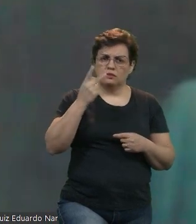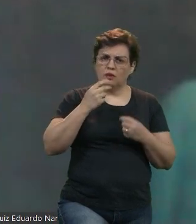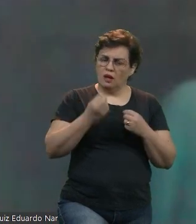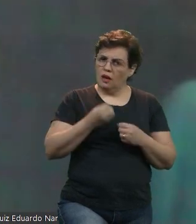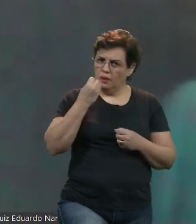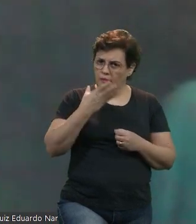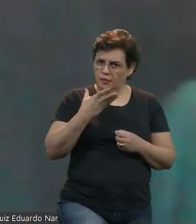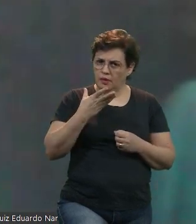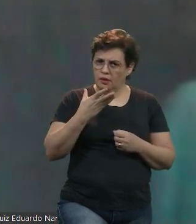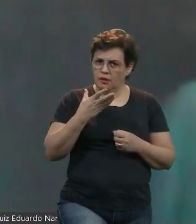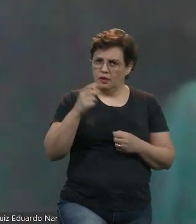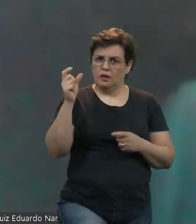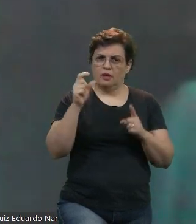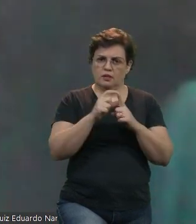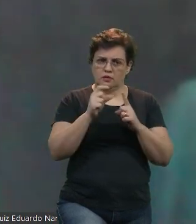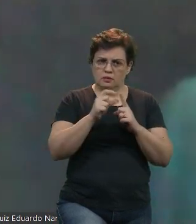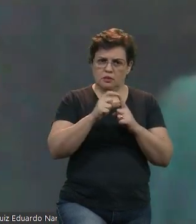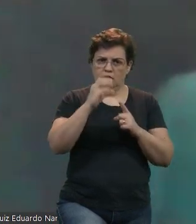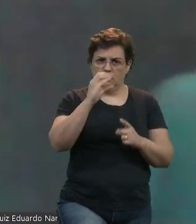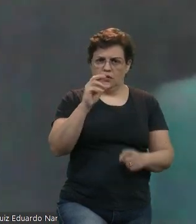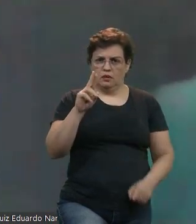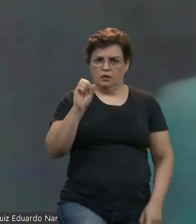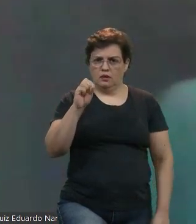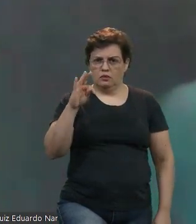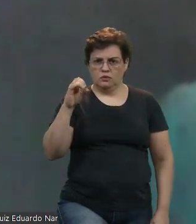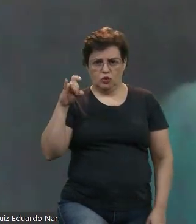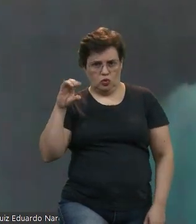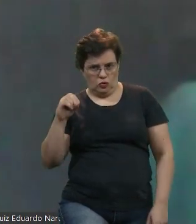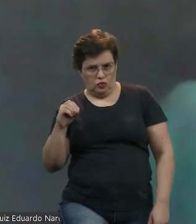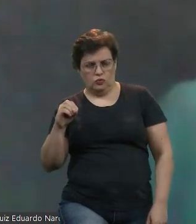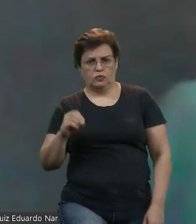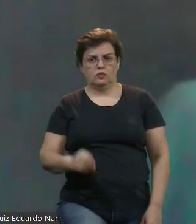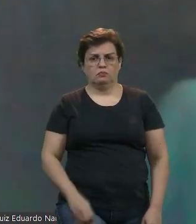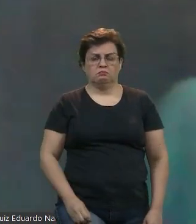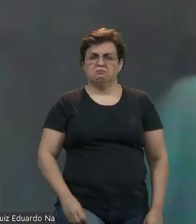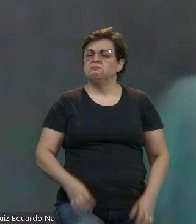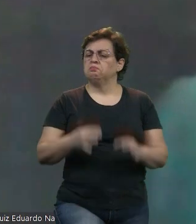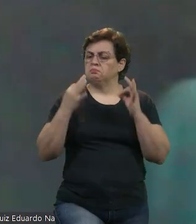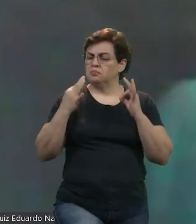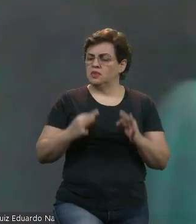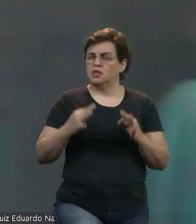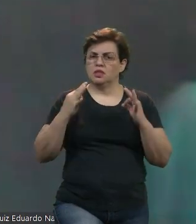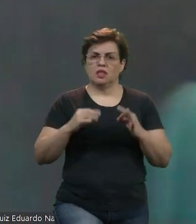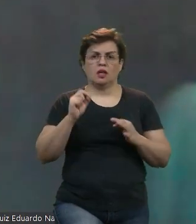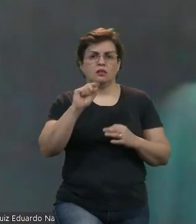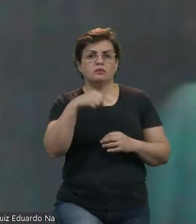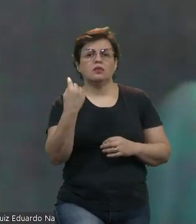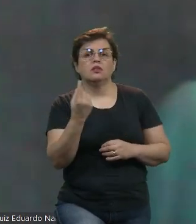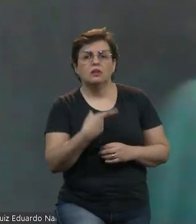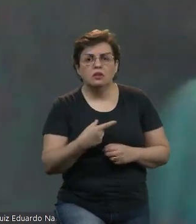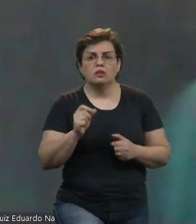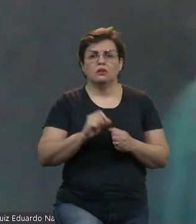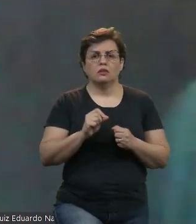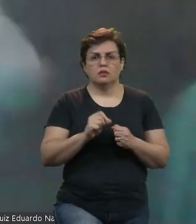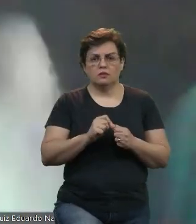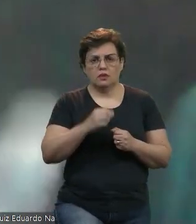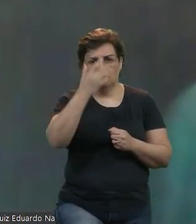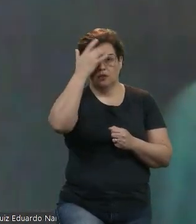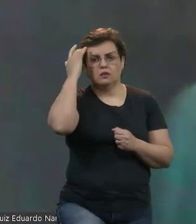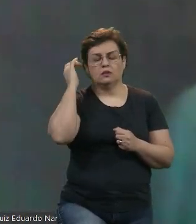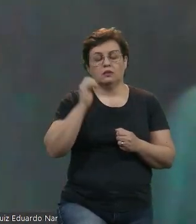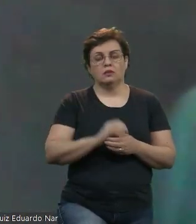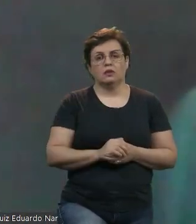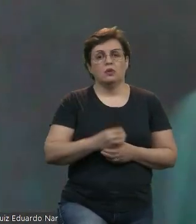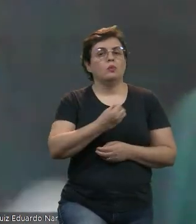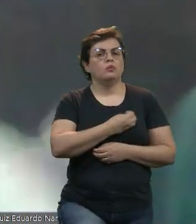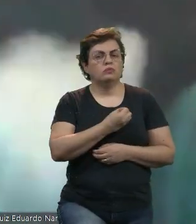defesa que o vereador Marcos Custódio faz com toda a razão do que nós temos feito. Desde o número